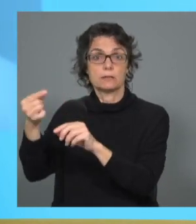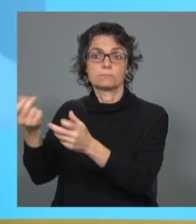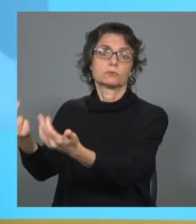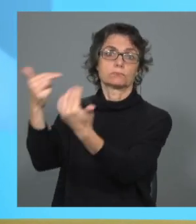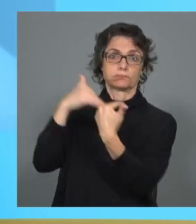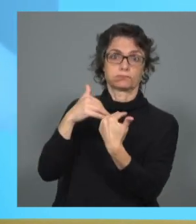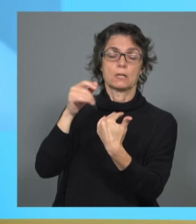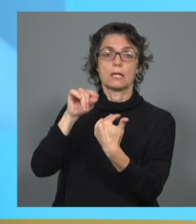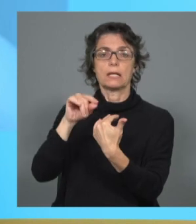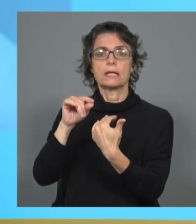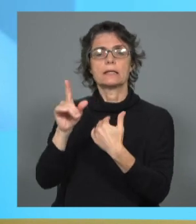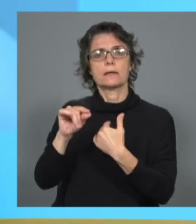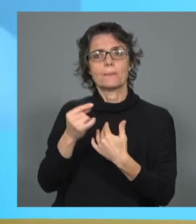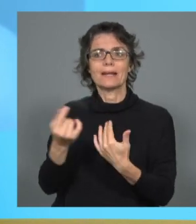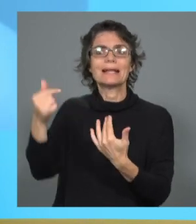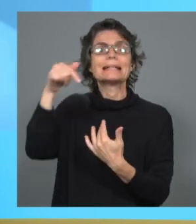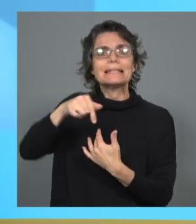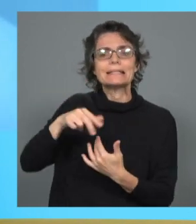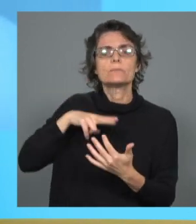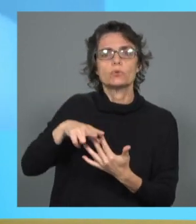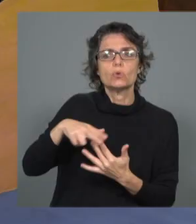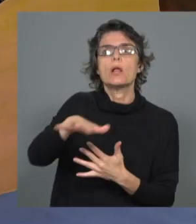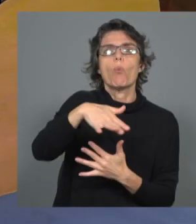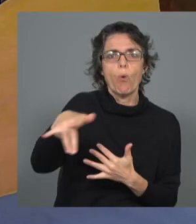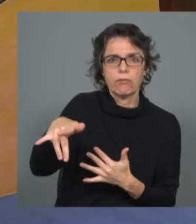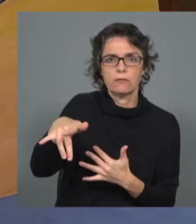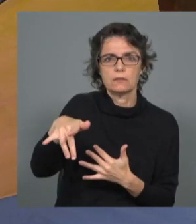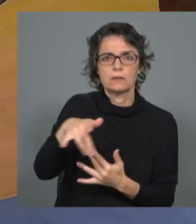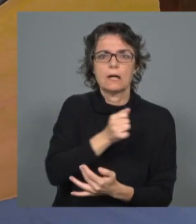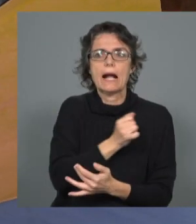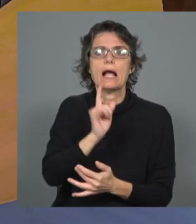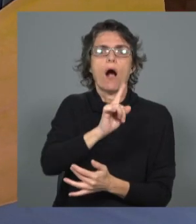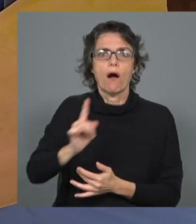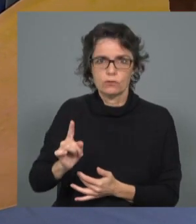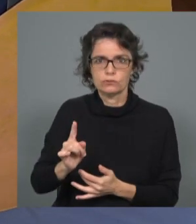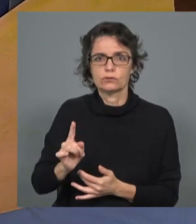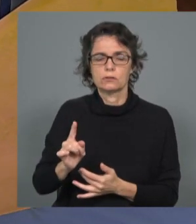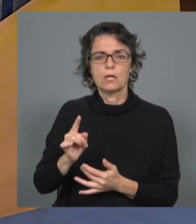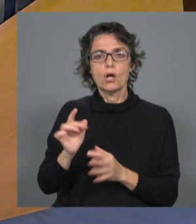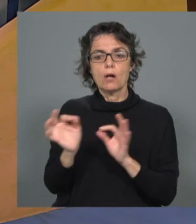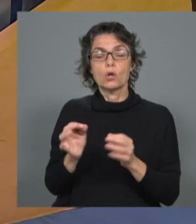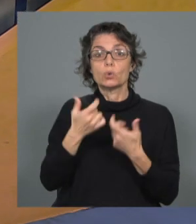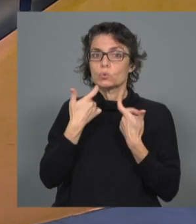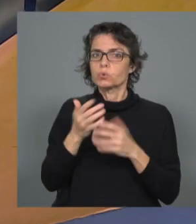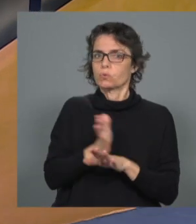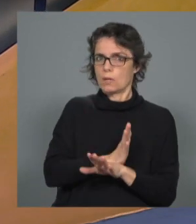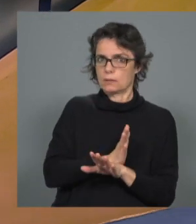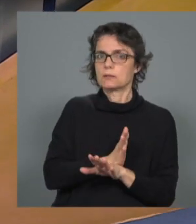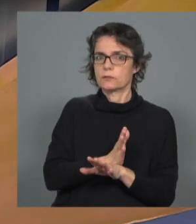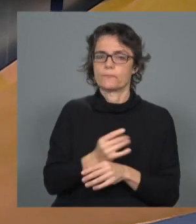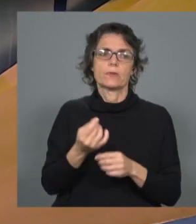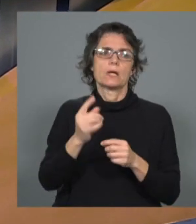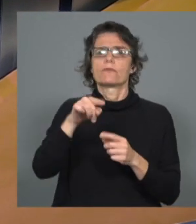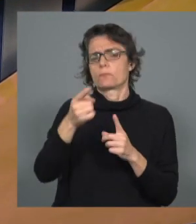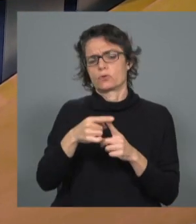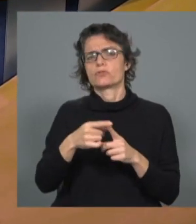pessoas em termos de lugar onde é que a pessoa vai ficar a morar. Claro que depois há outras coisas que têm a ver com a integração, como o trabalho, as